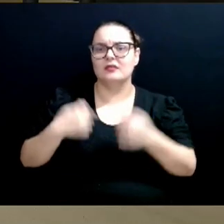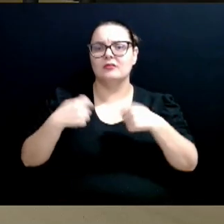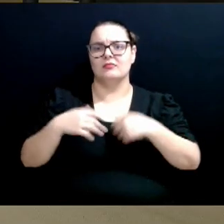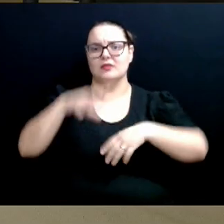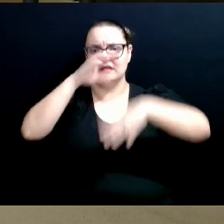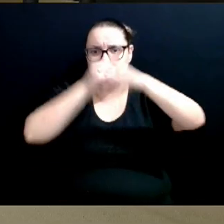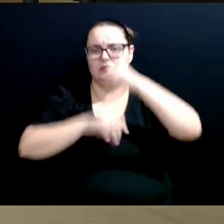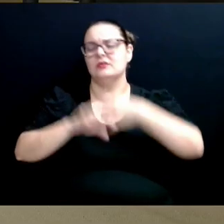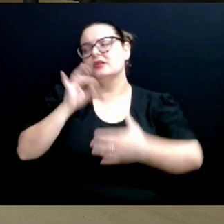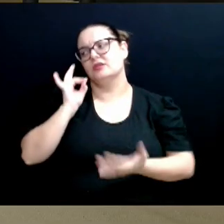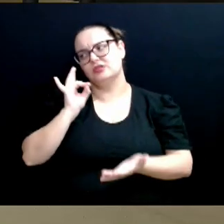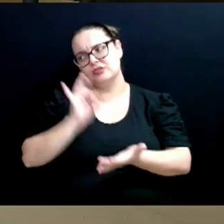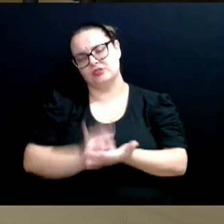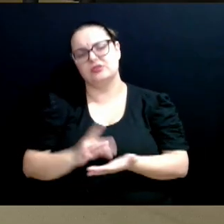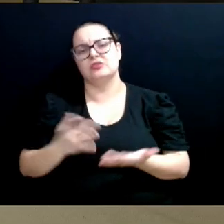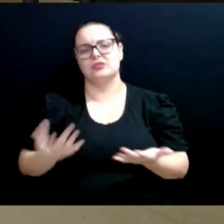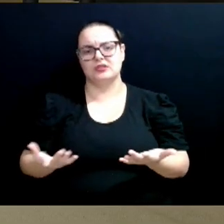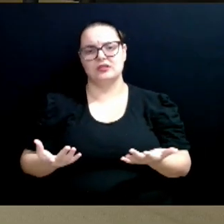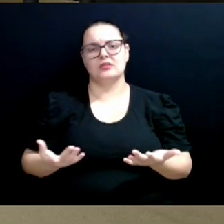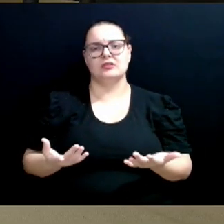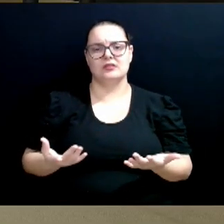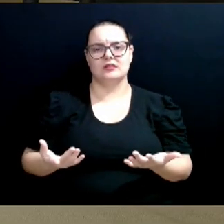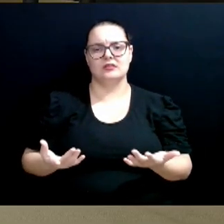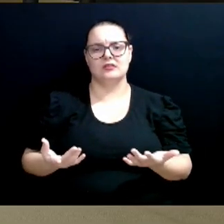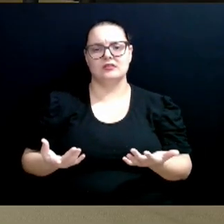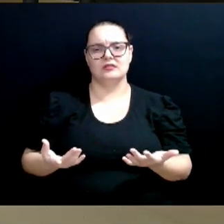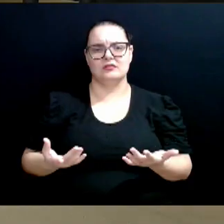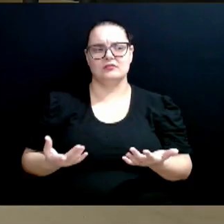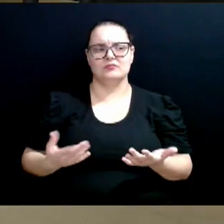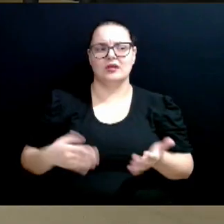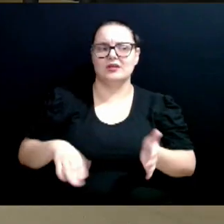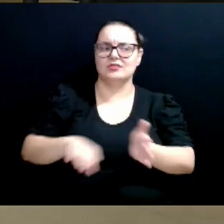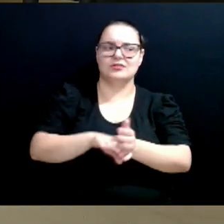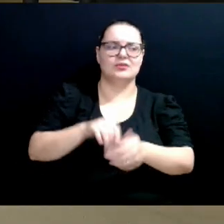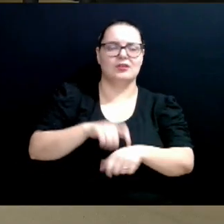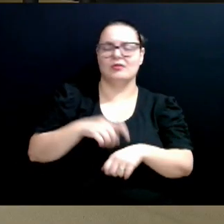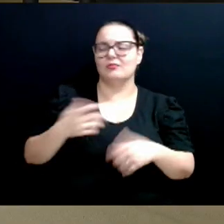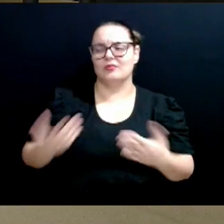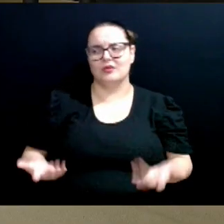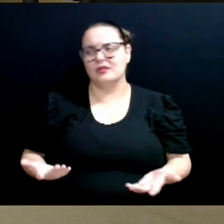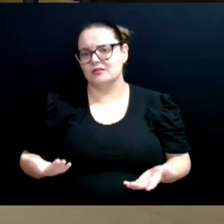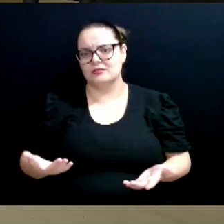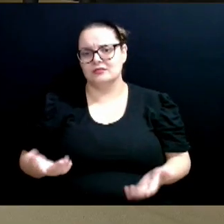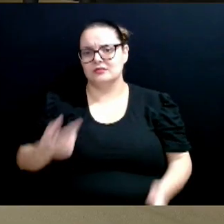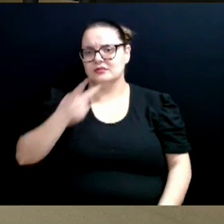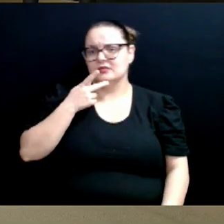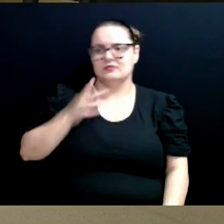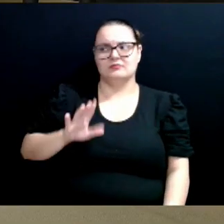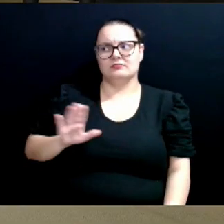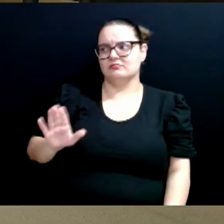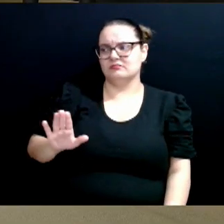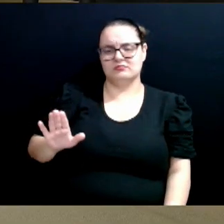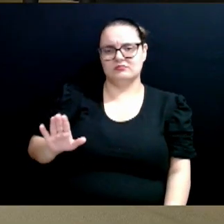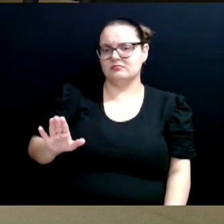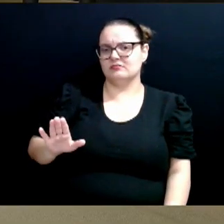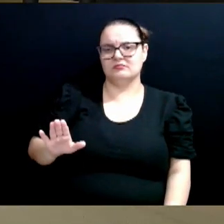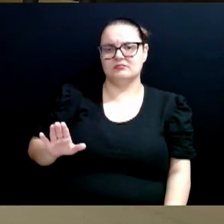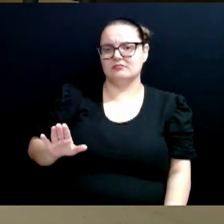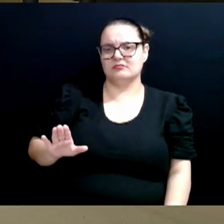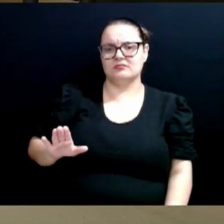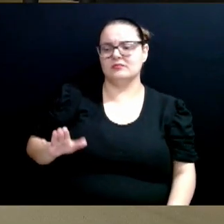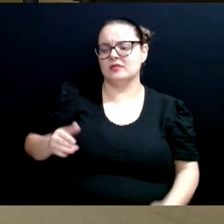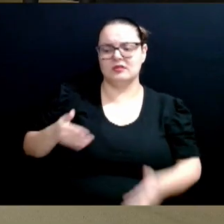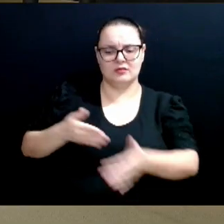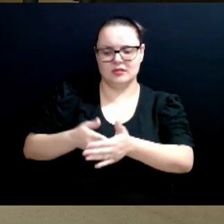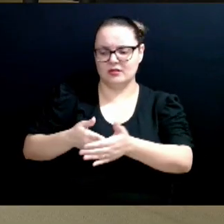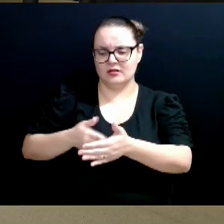mesmo a chegar no momento e dizer, não vou passar daqui, porque senão eu vou